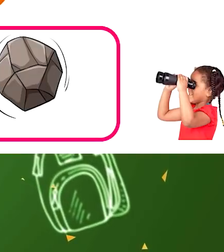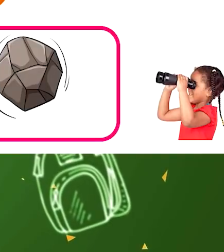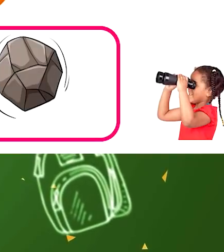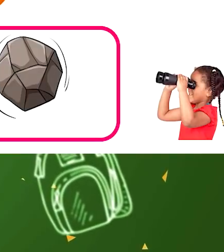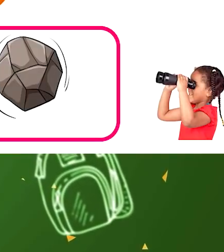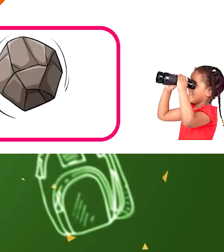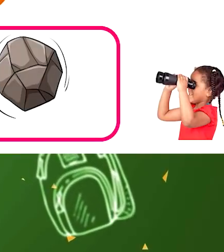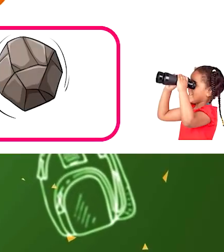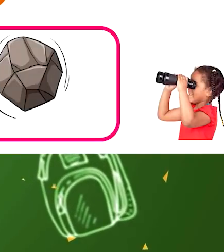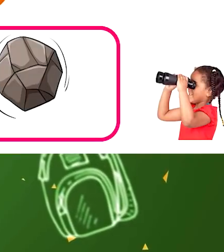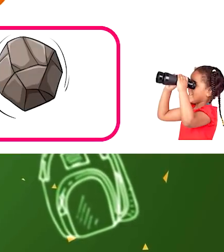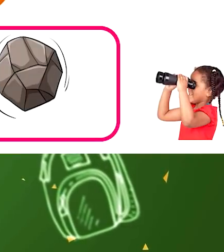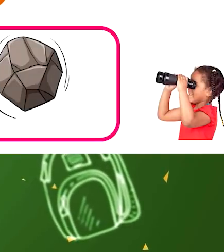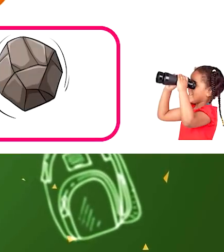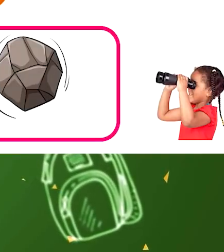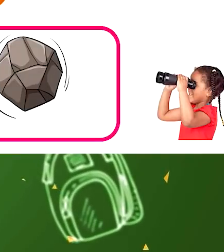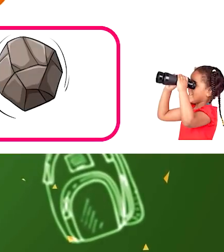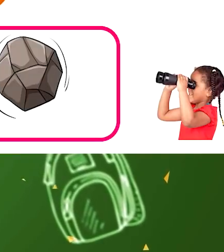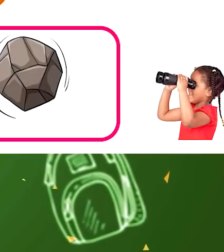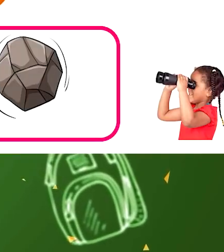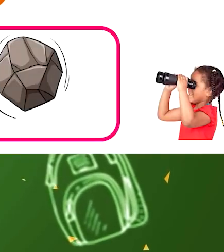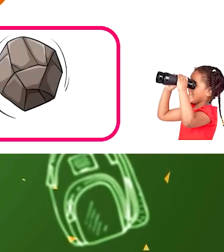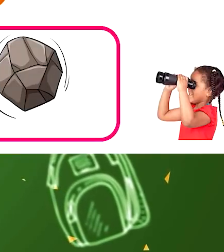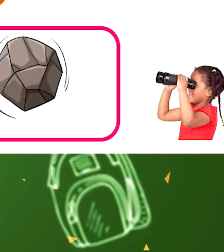E a C, pedras.